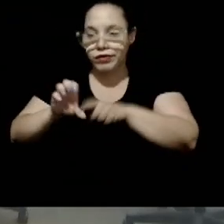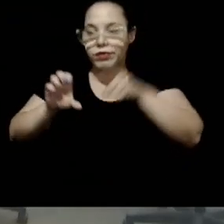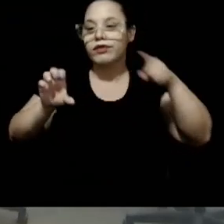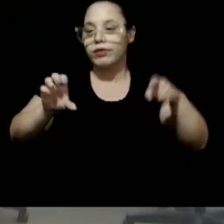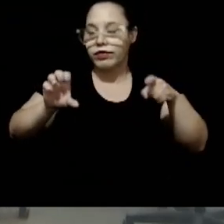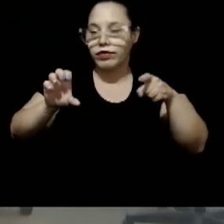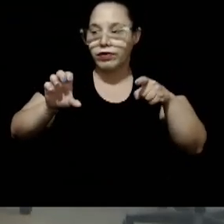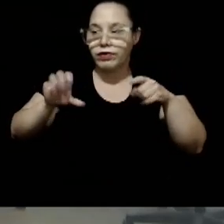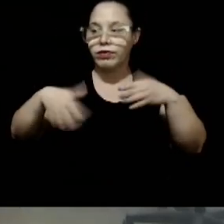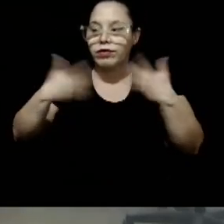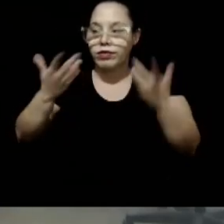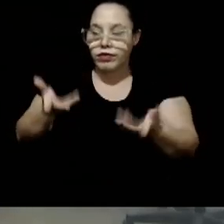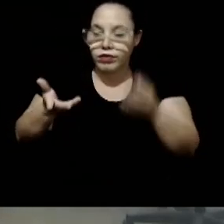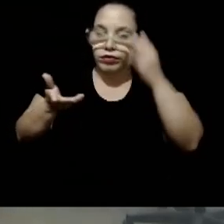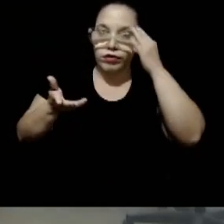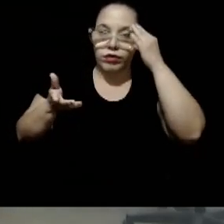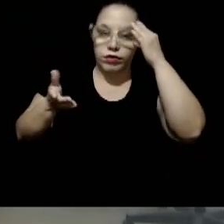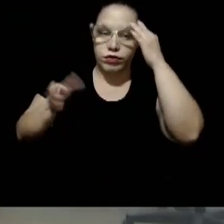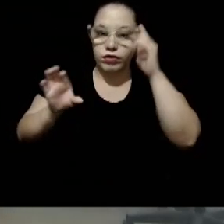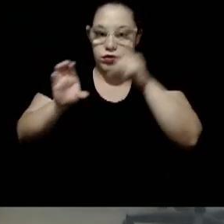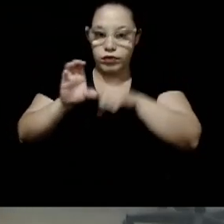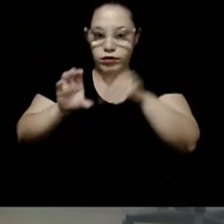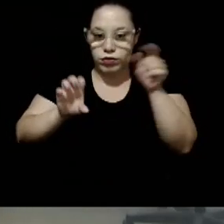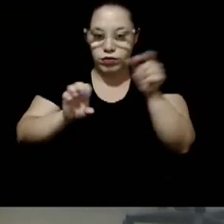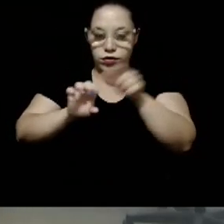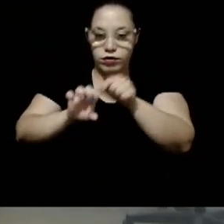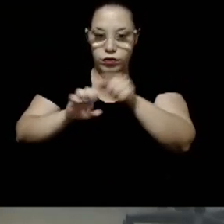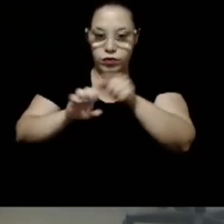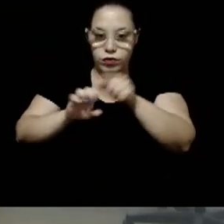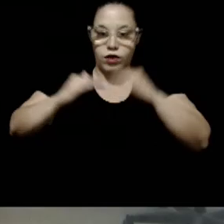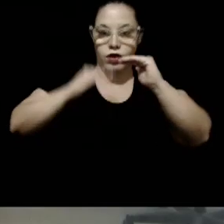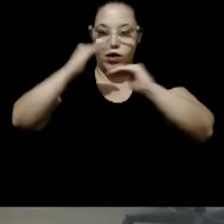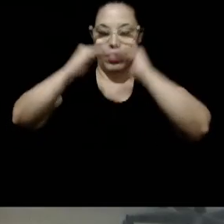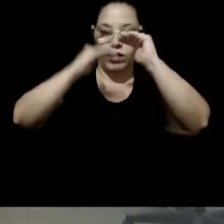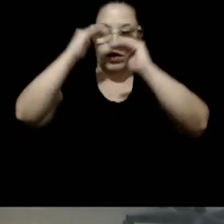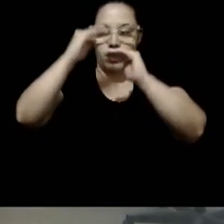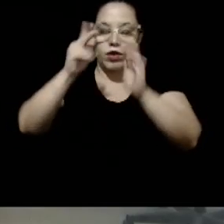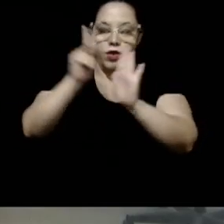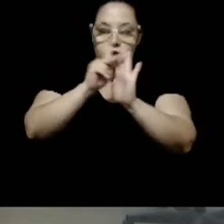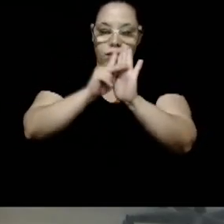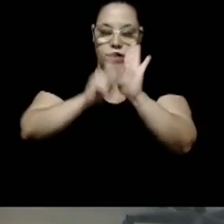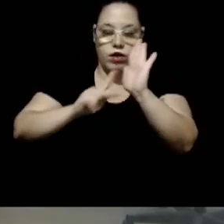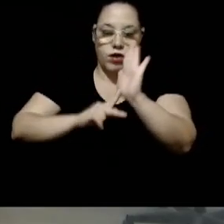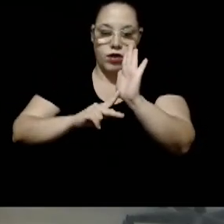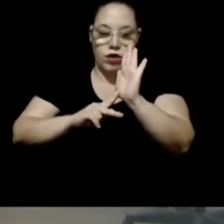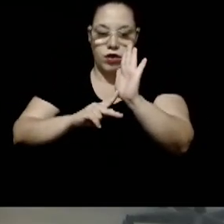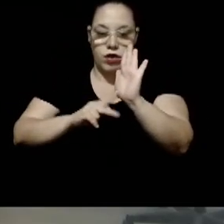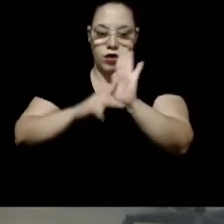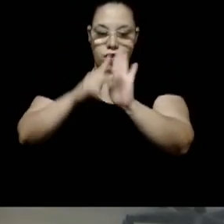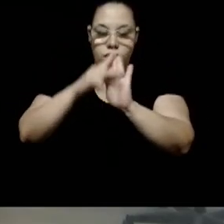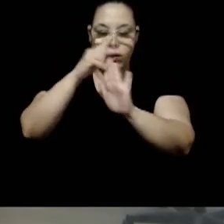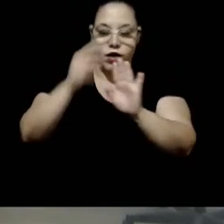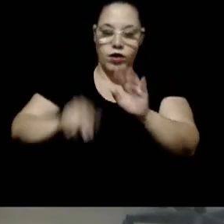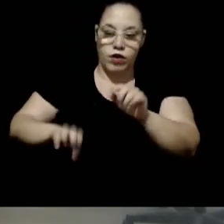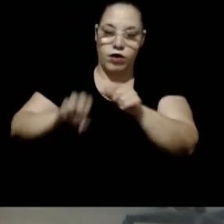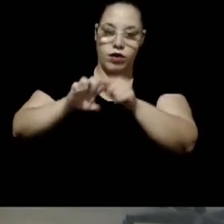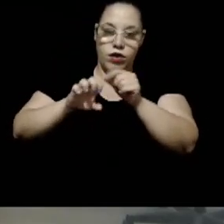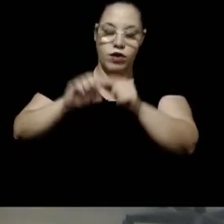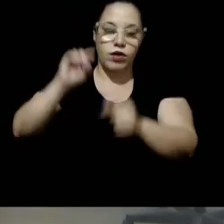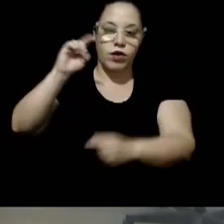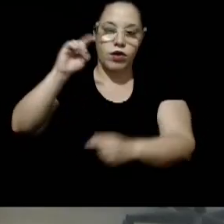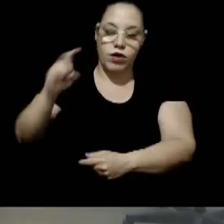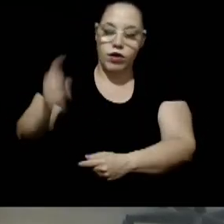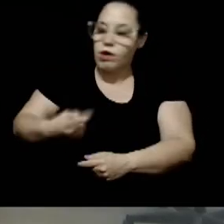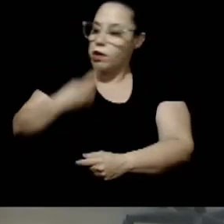independentes e processos para o desenvolvimento de projetos e negócios com Mirna Abreu então a equipe da